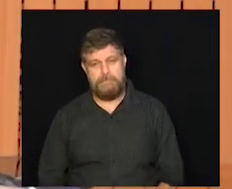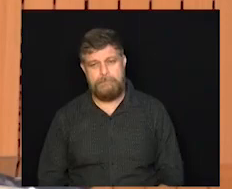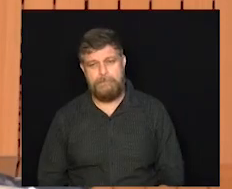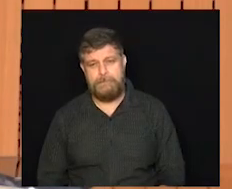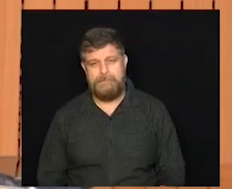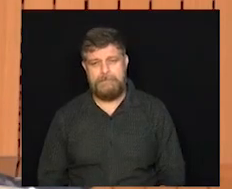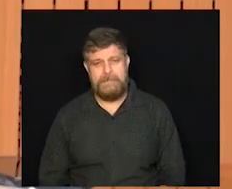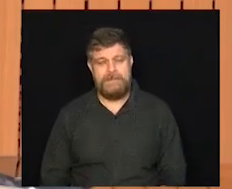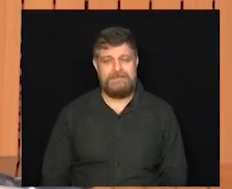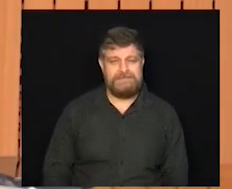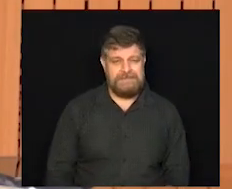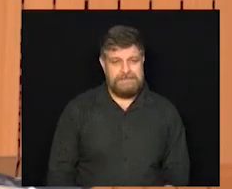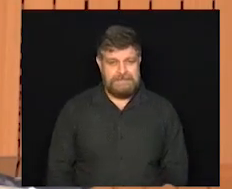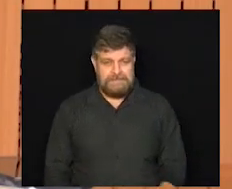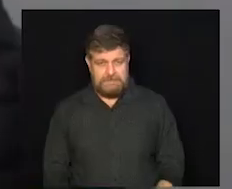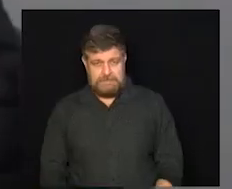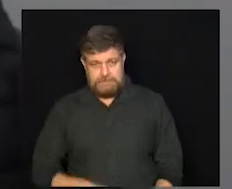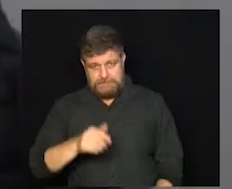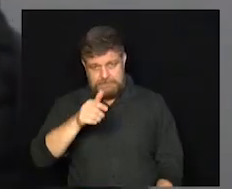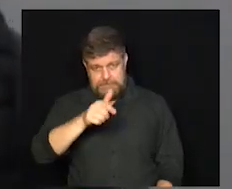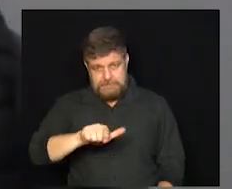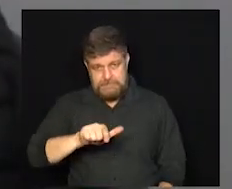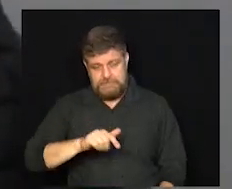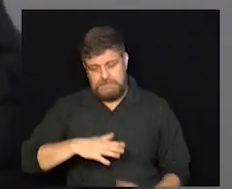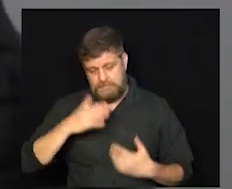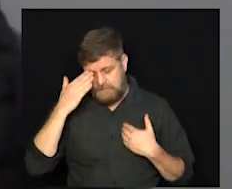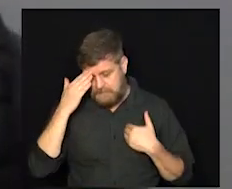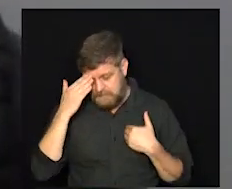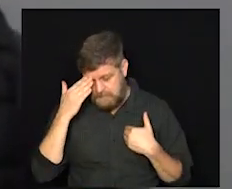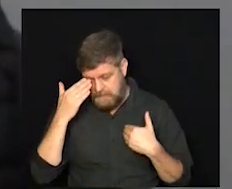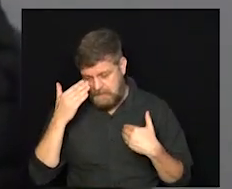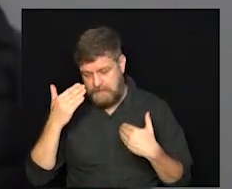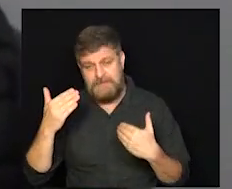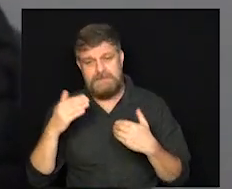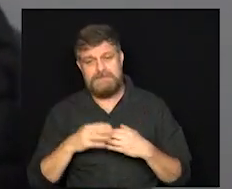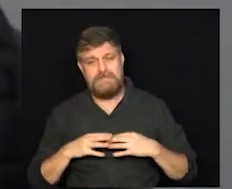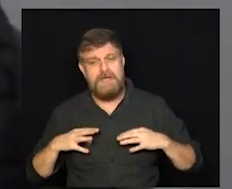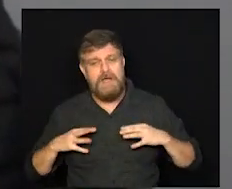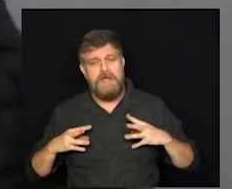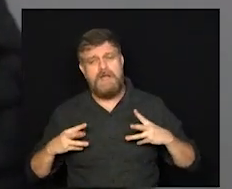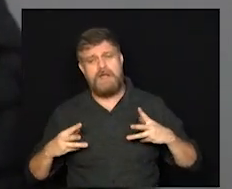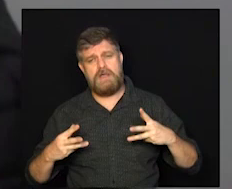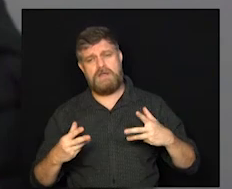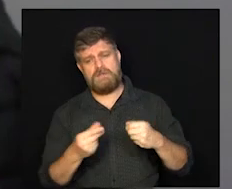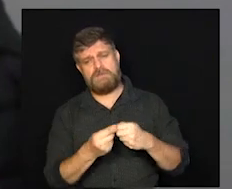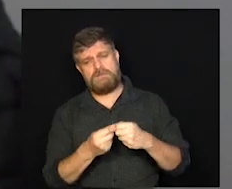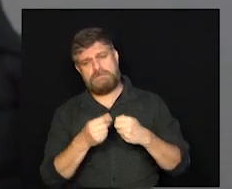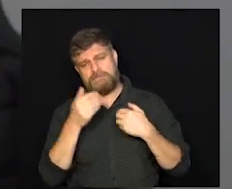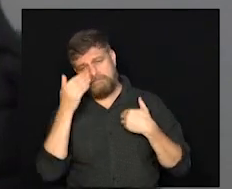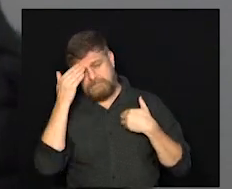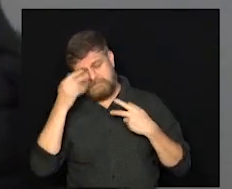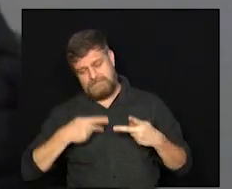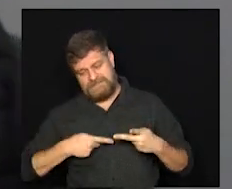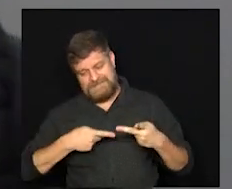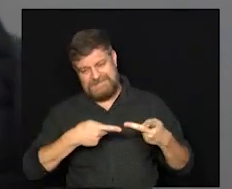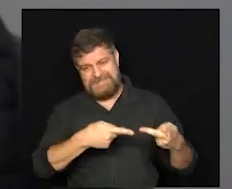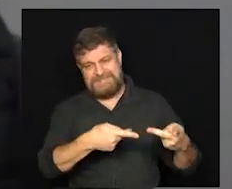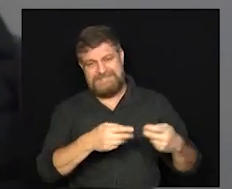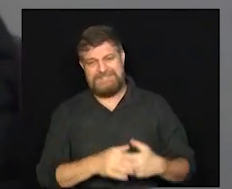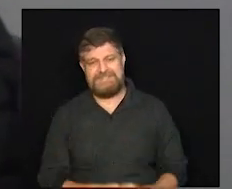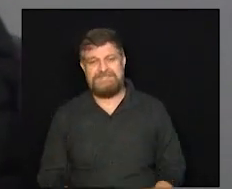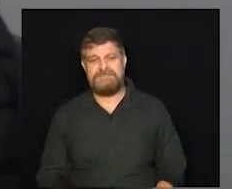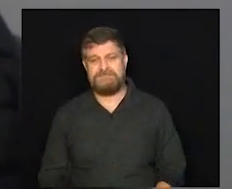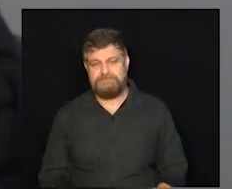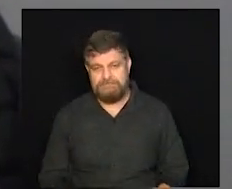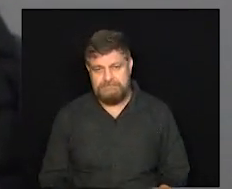Pois bem, mais uma vez, muito agradecido aí a todos. Obrigado aí pelo convite, pastor André. Sem